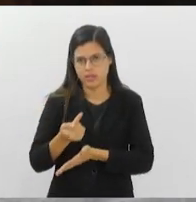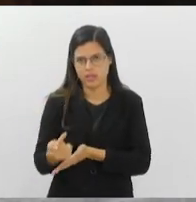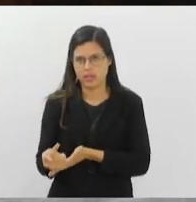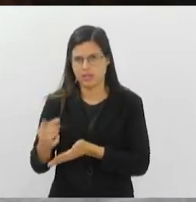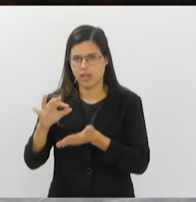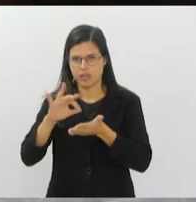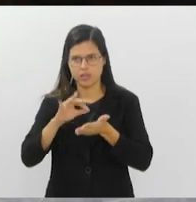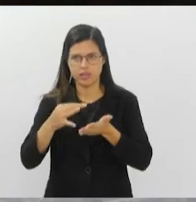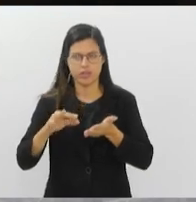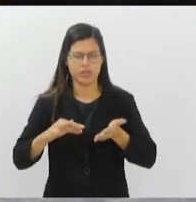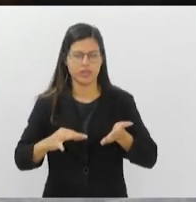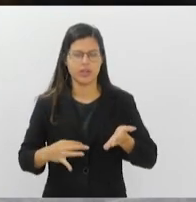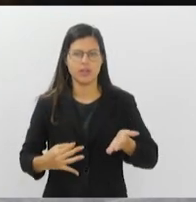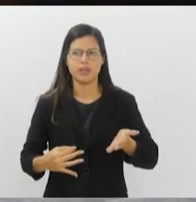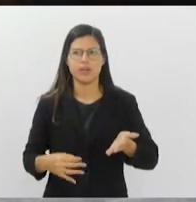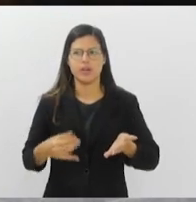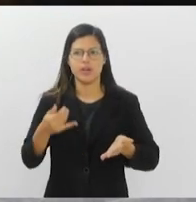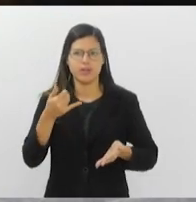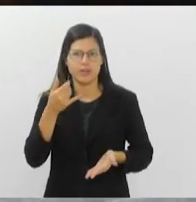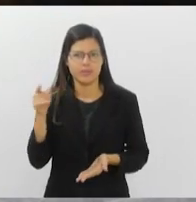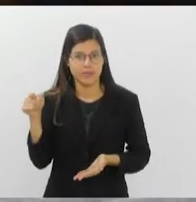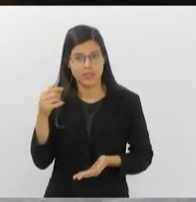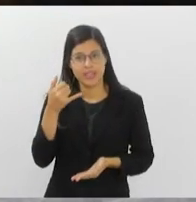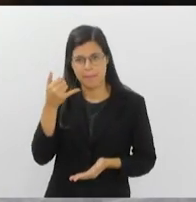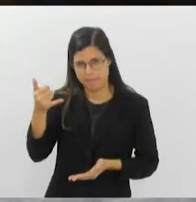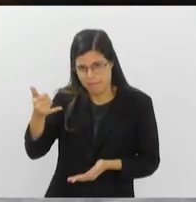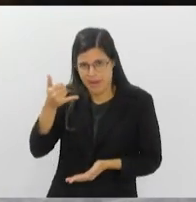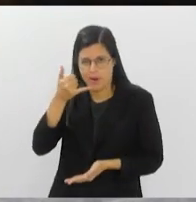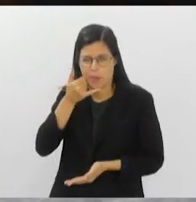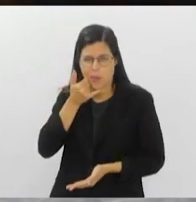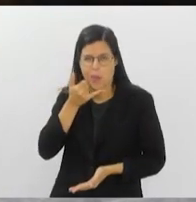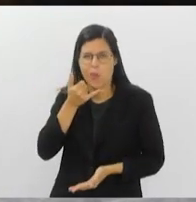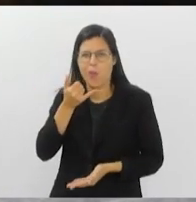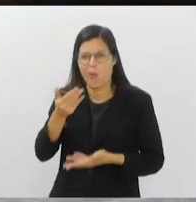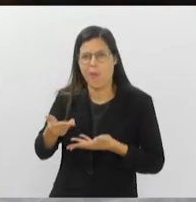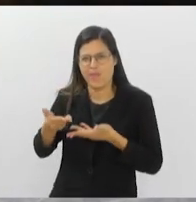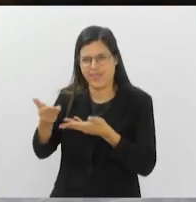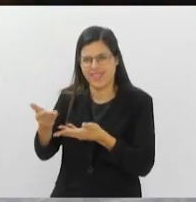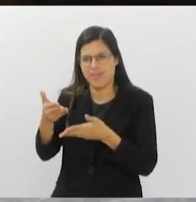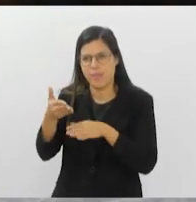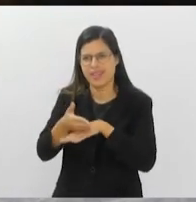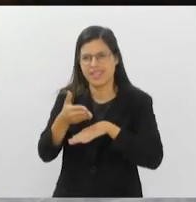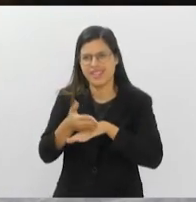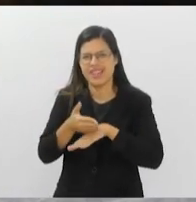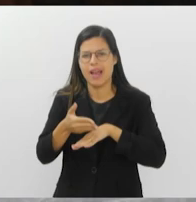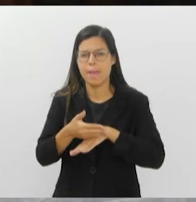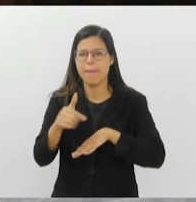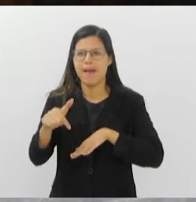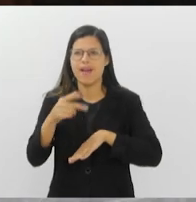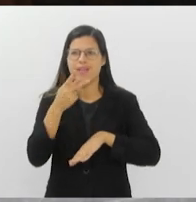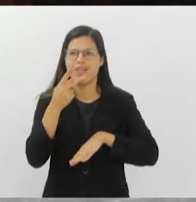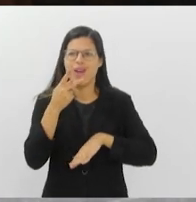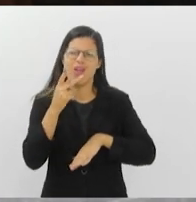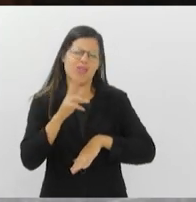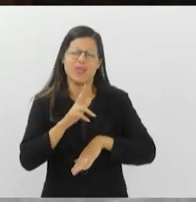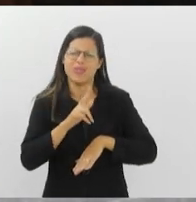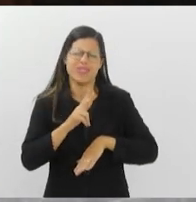inscritos. Quando você me ligou, Flávio, convidando para participar, você falou, não são muitos, não.